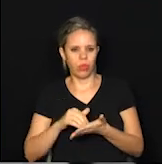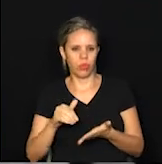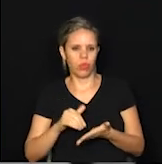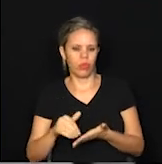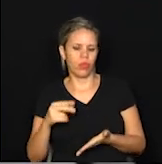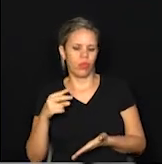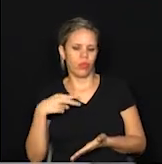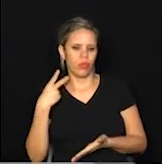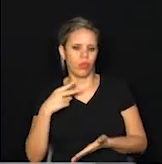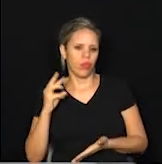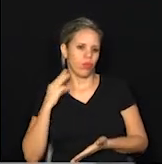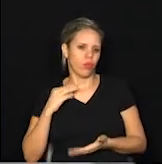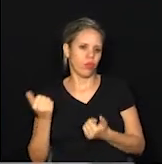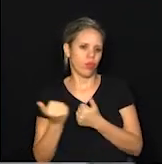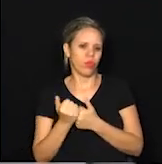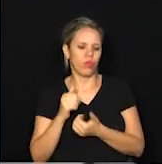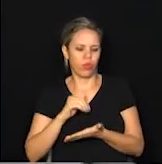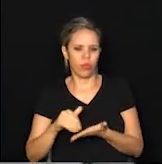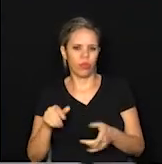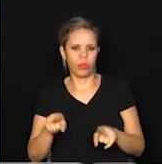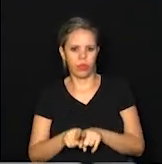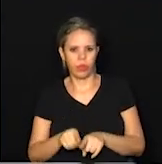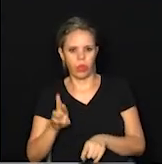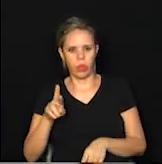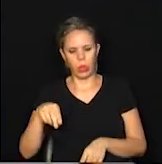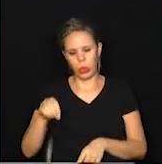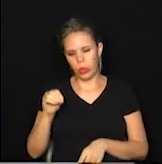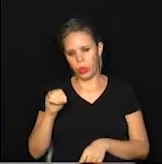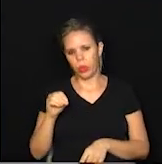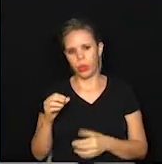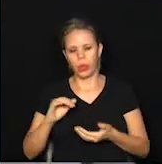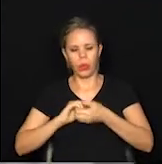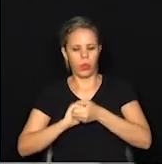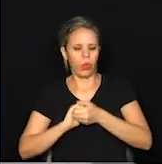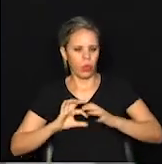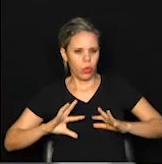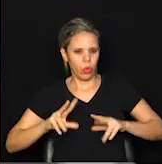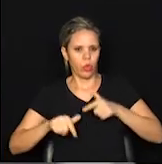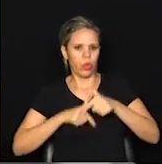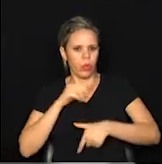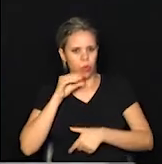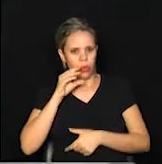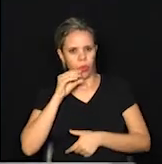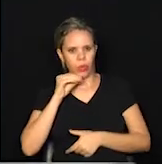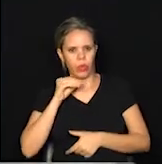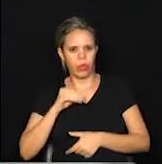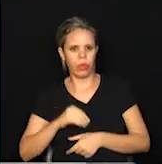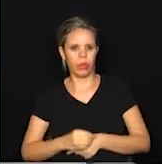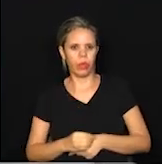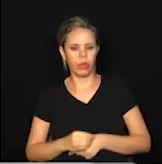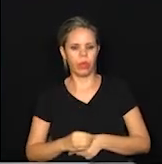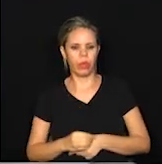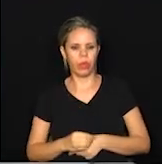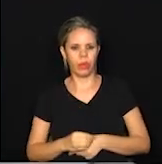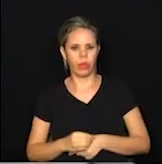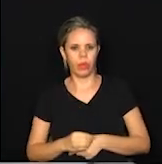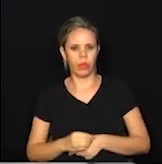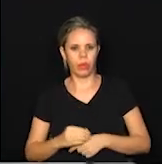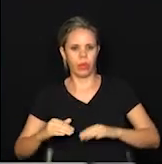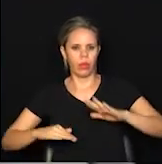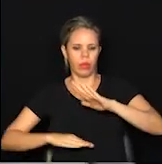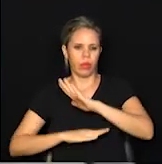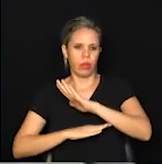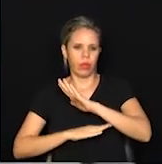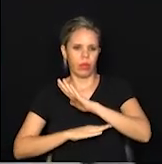Cecílio, o Bruno Alves, cumprimentar aí todos os trabalhadores e funcionários da